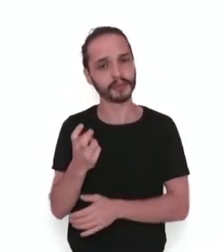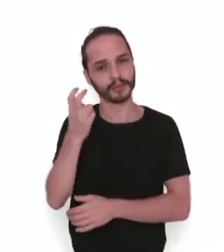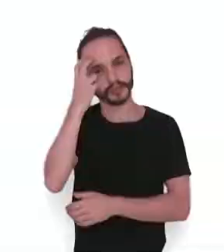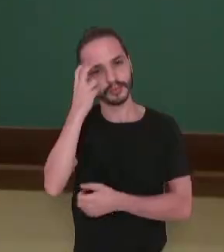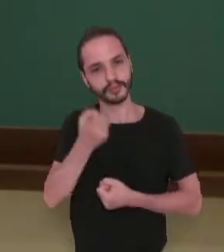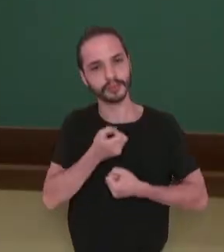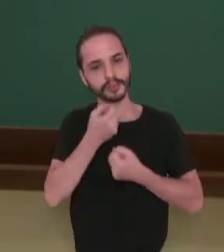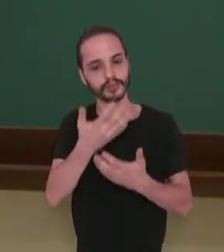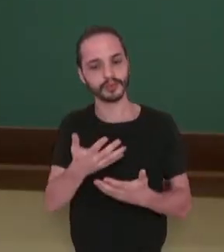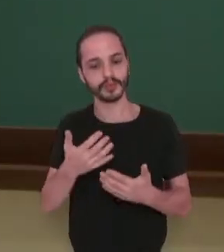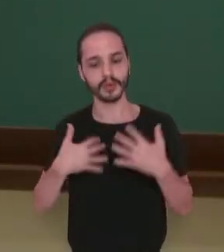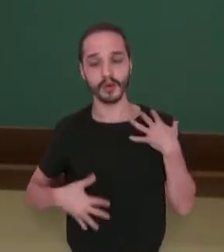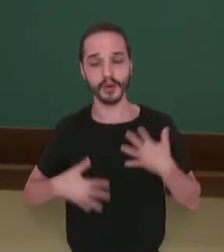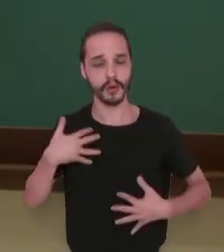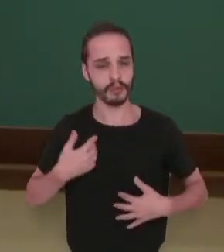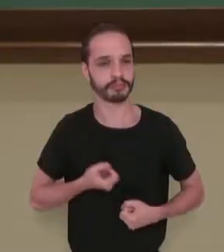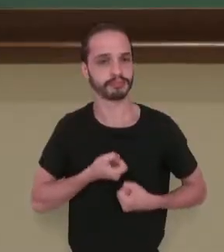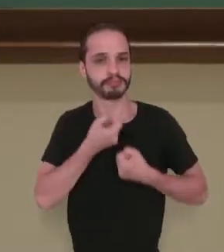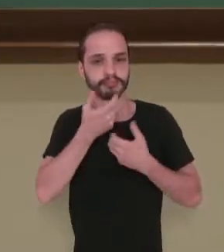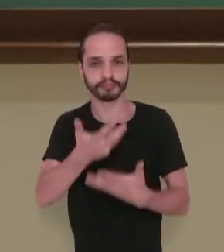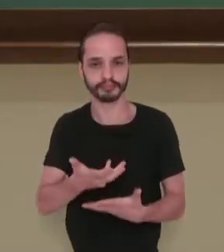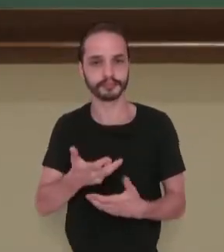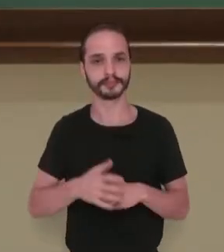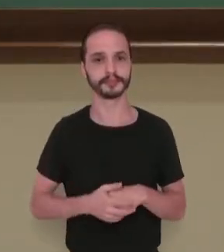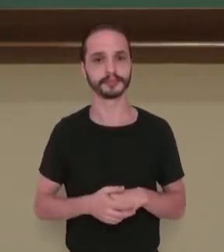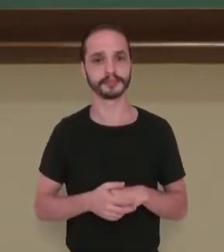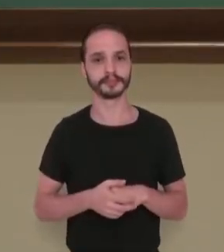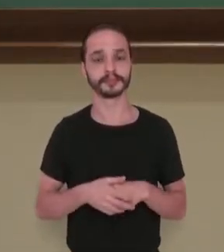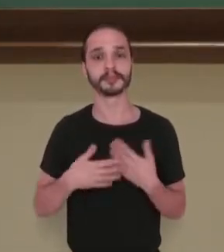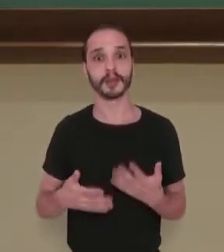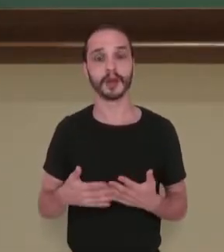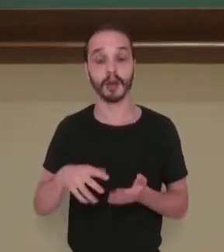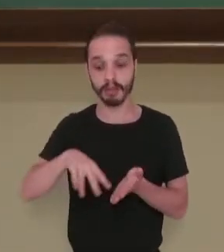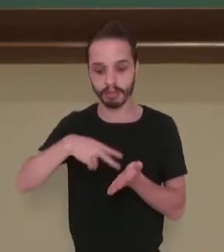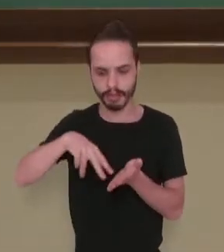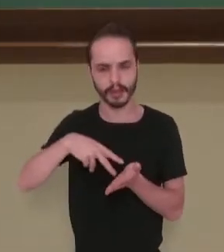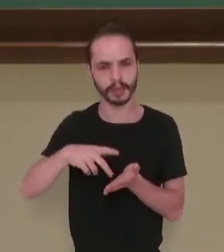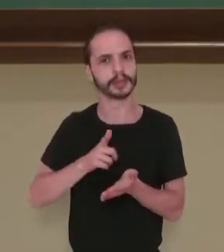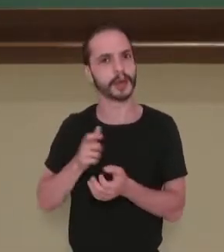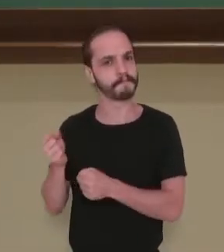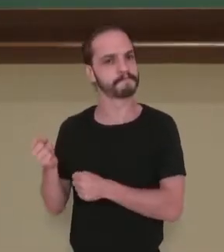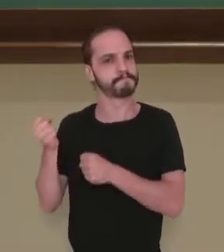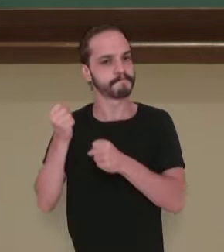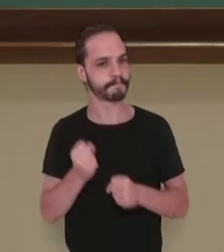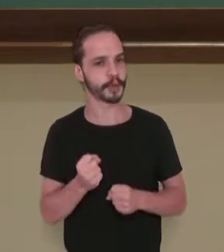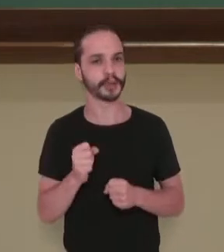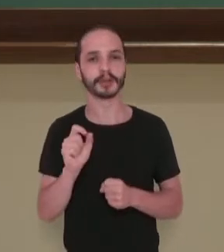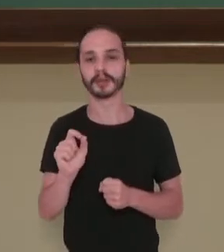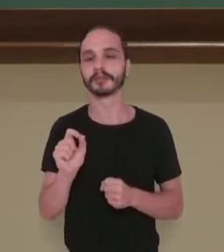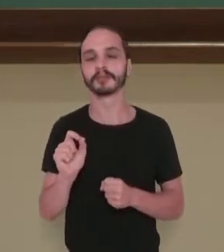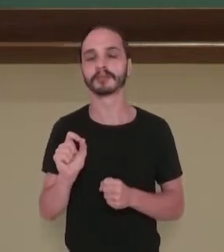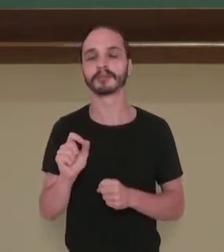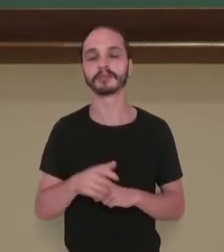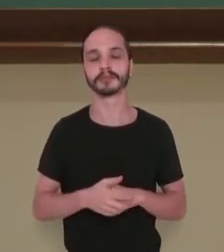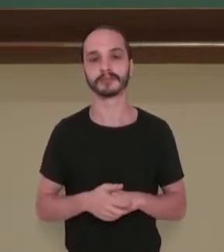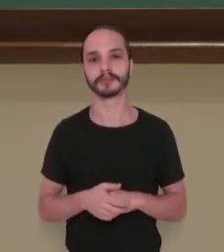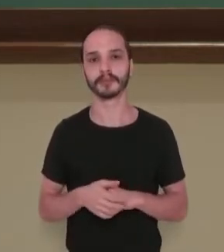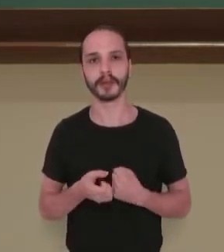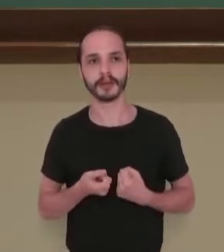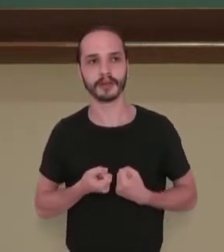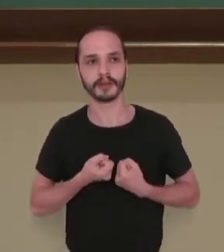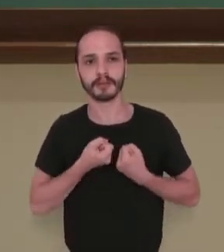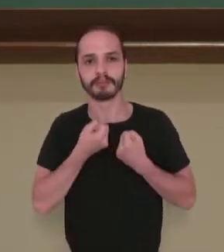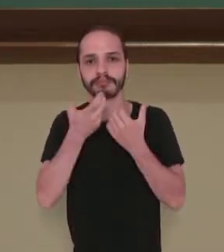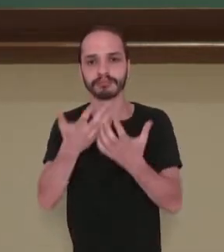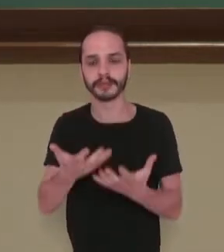e corporal. Então, sim, a dança tem esse poder de você